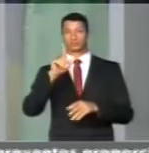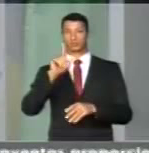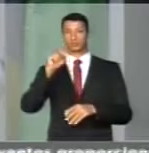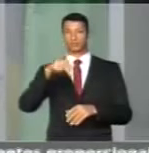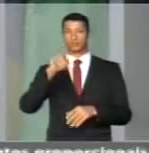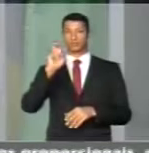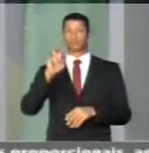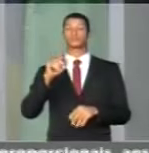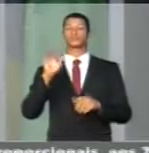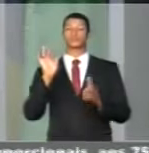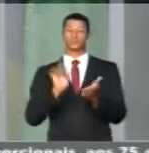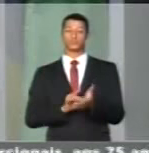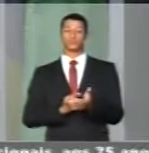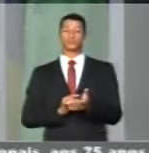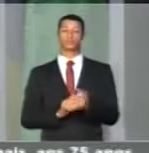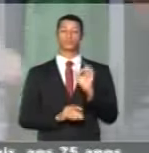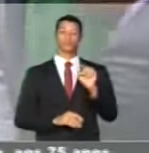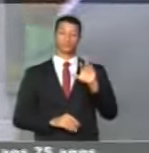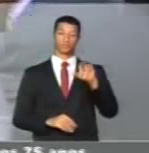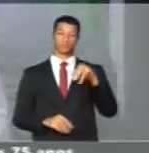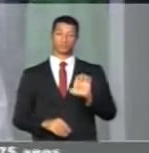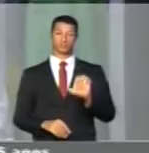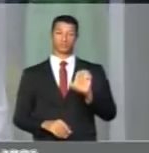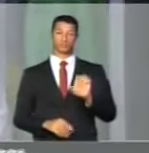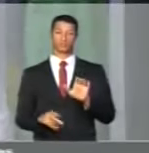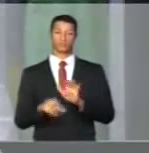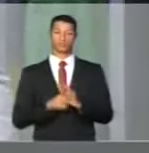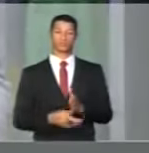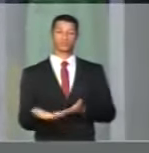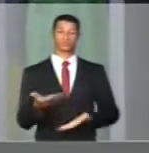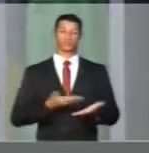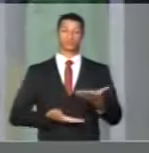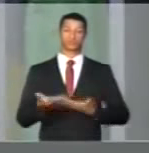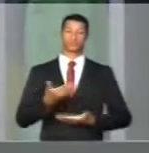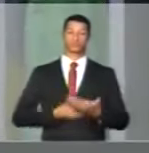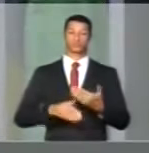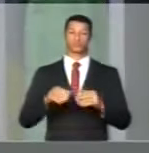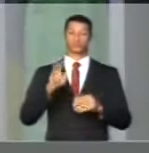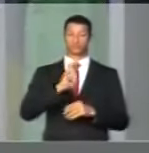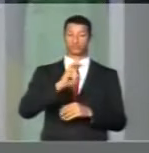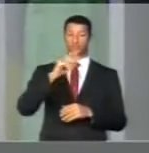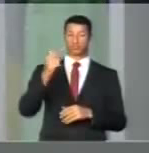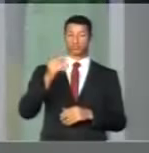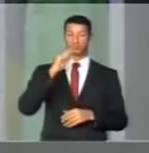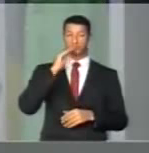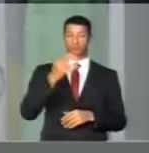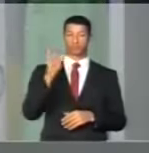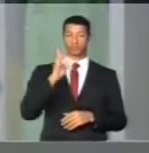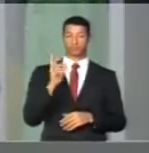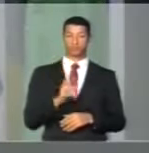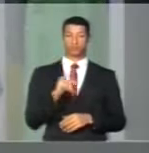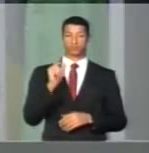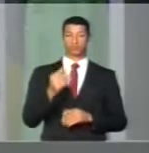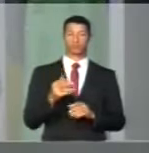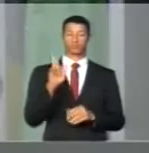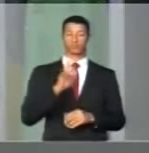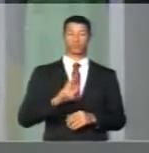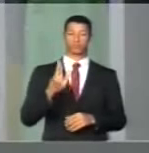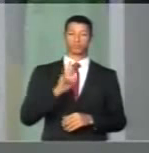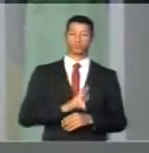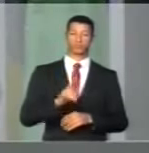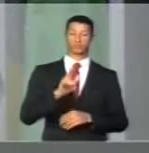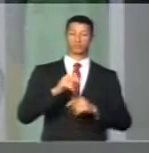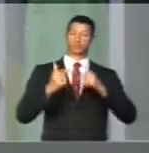5, exatamente a criminalização com relação aos 57 bilhões de reais que foram usados